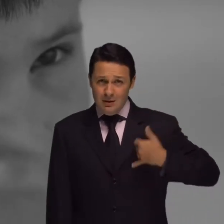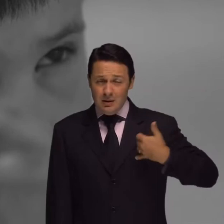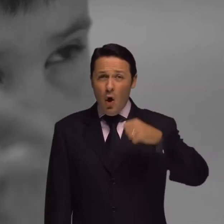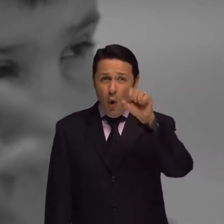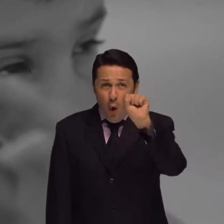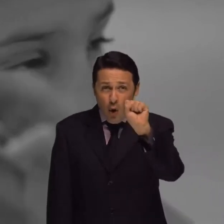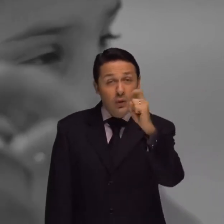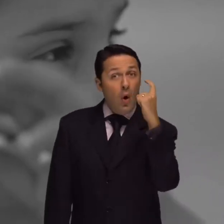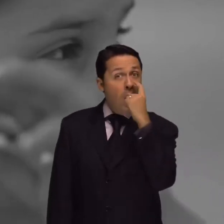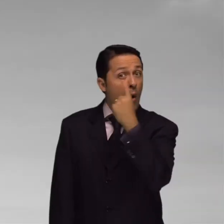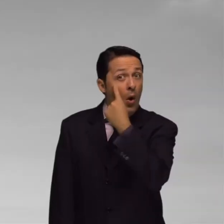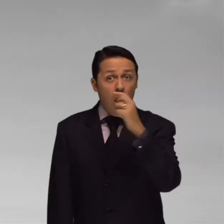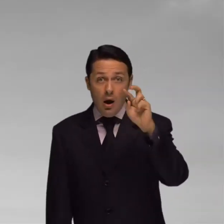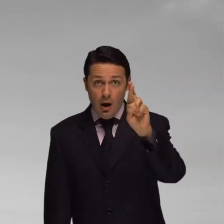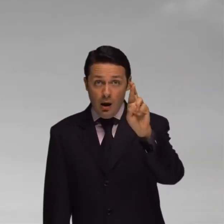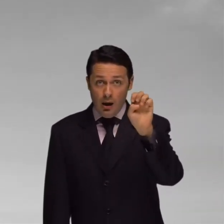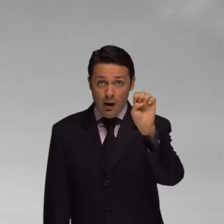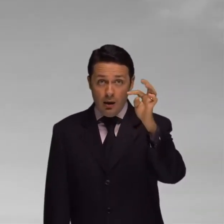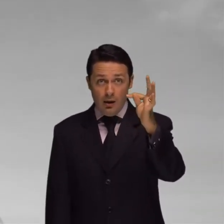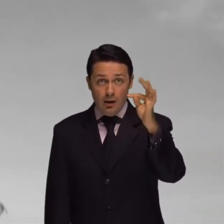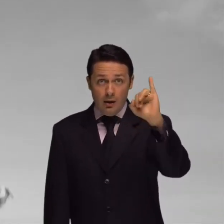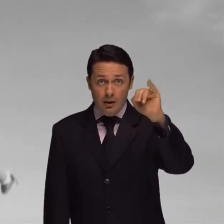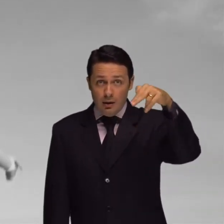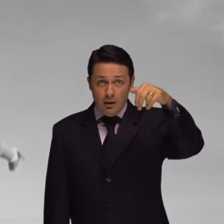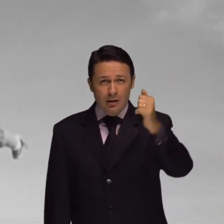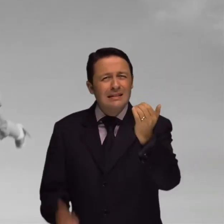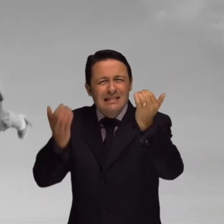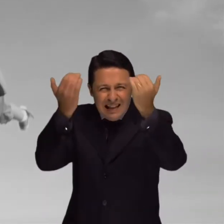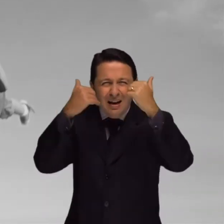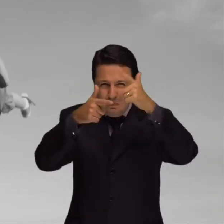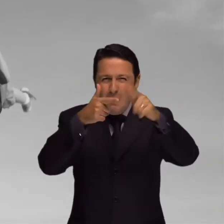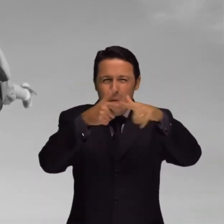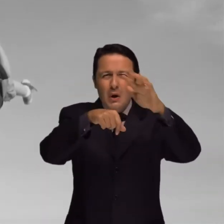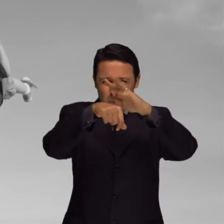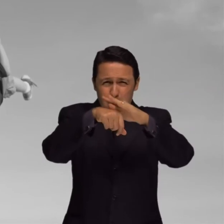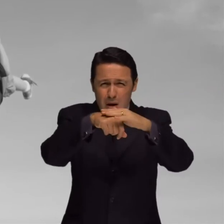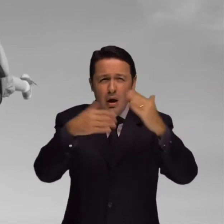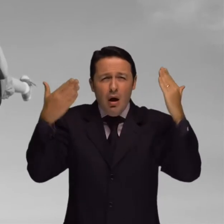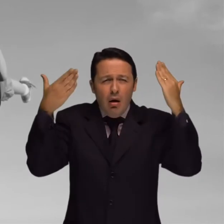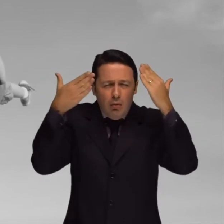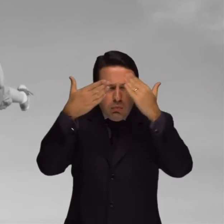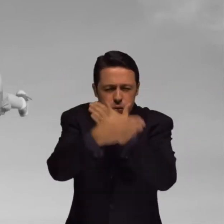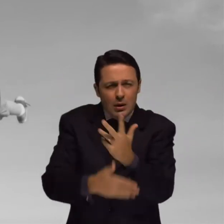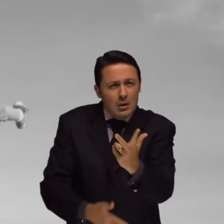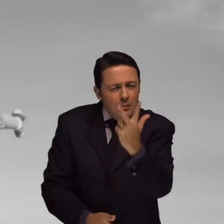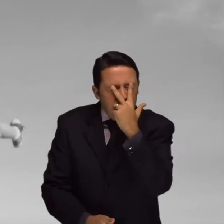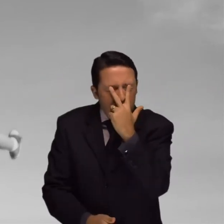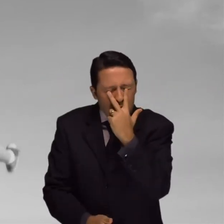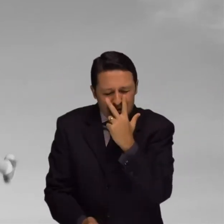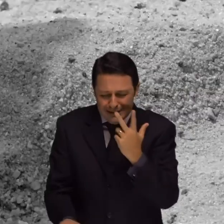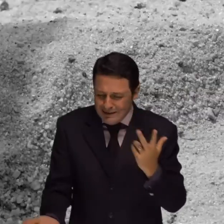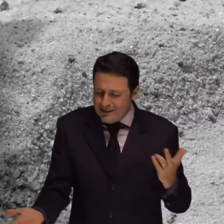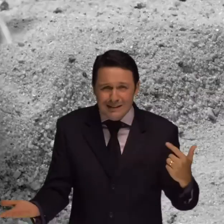Com 8 anos, eu perdi minha visão por causa de um descolamento da retina. Eu fiquei muito frustrado.